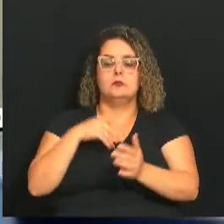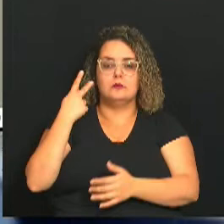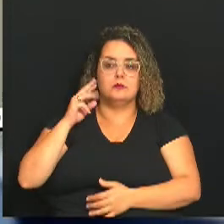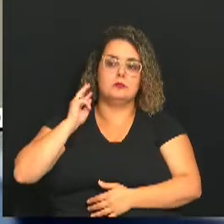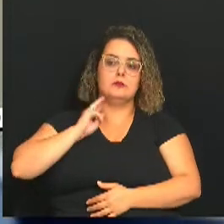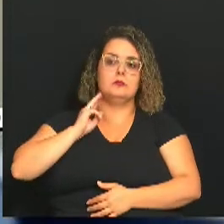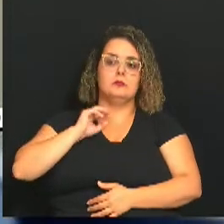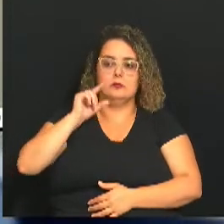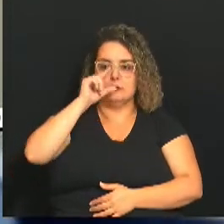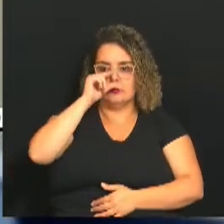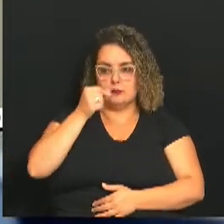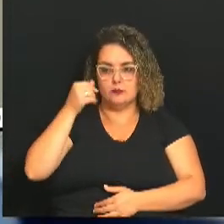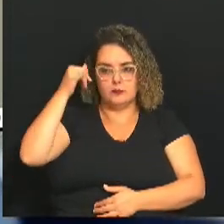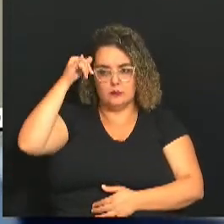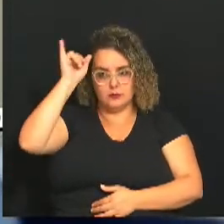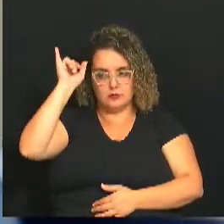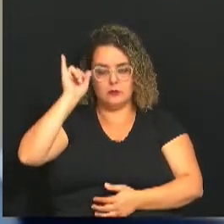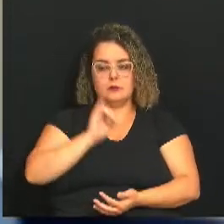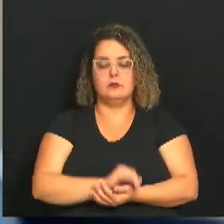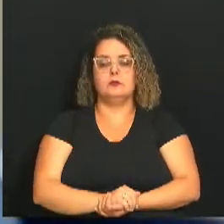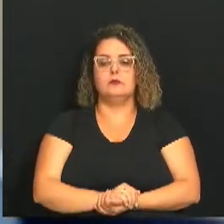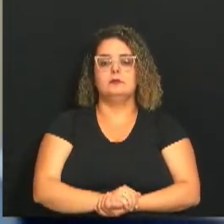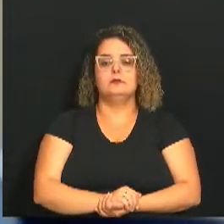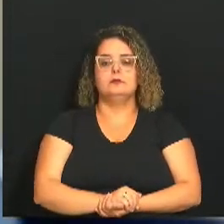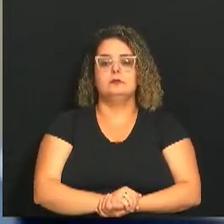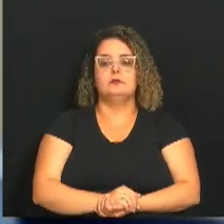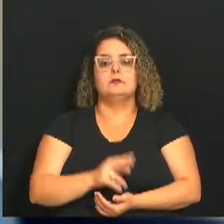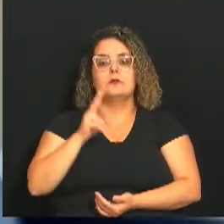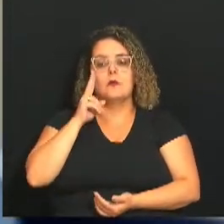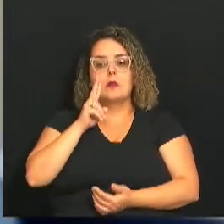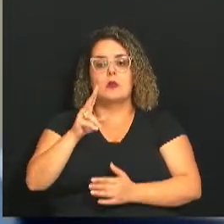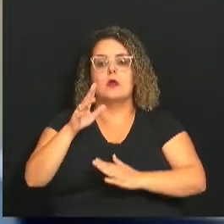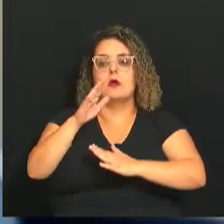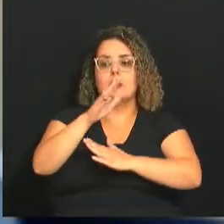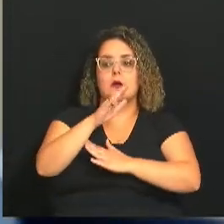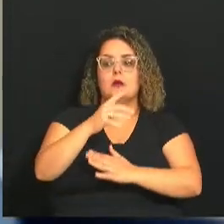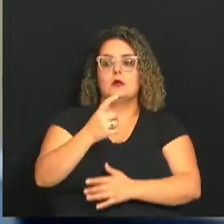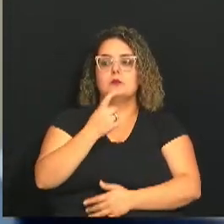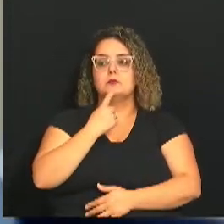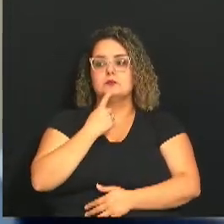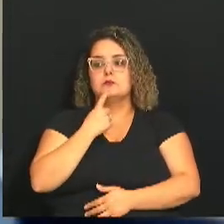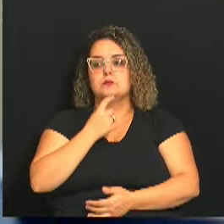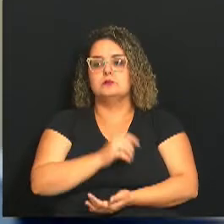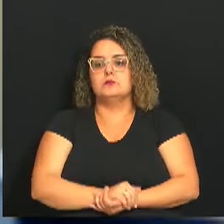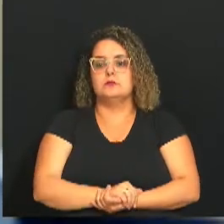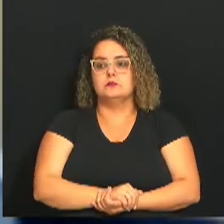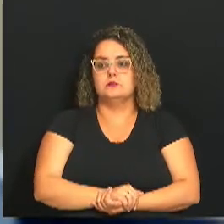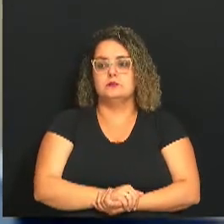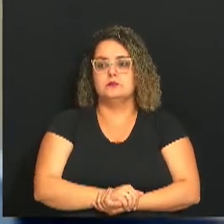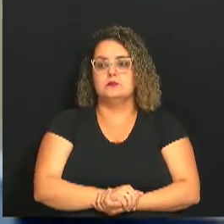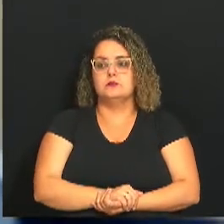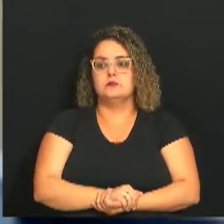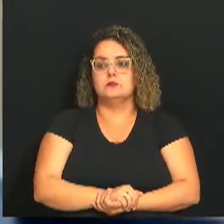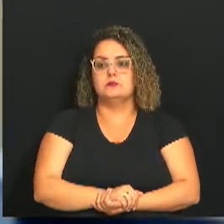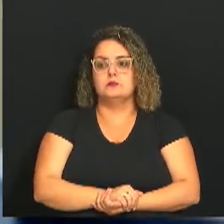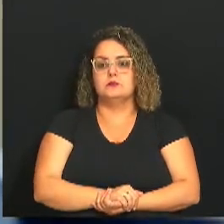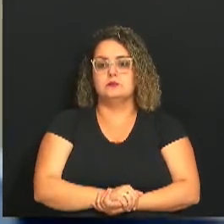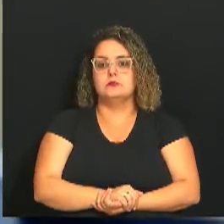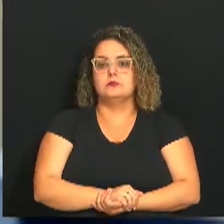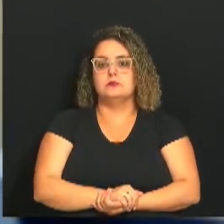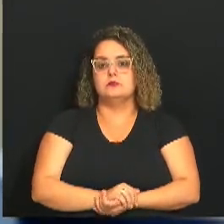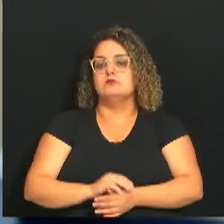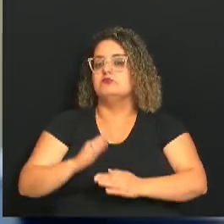ao Paulo, né? Porque a gente vê que a Câmara Municipal de Campinas é uma instituição que vai